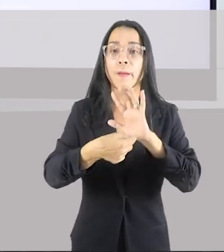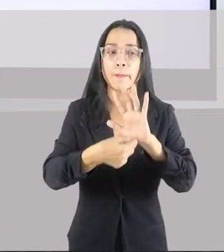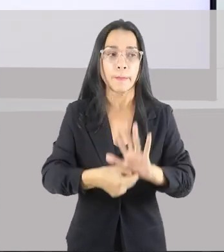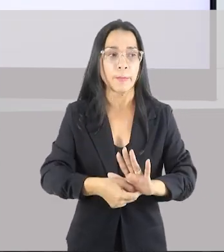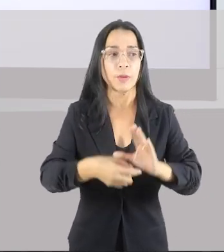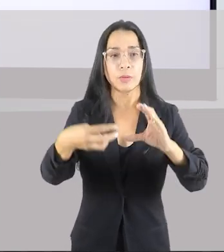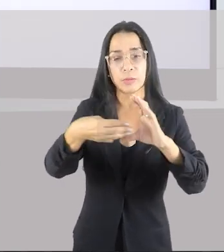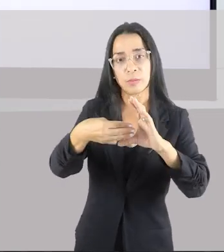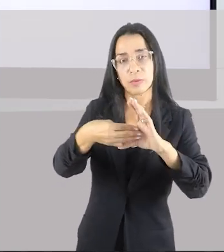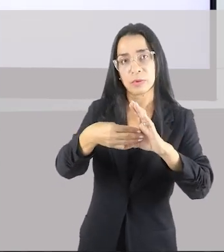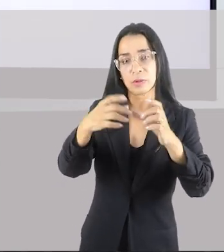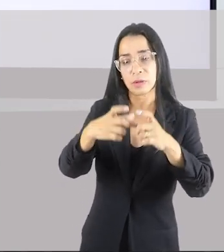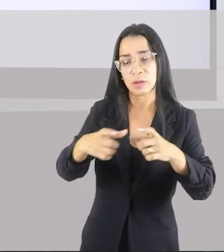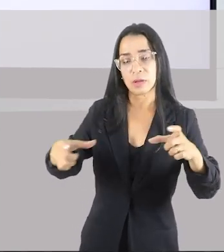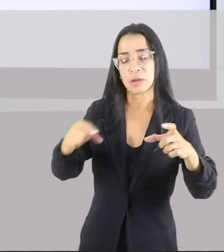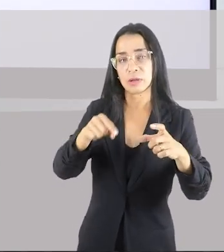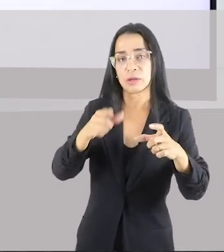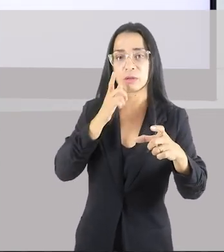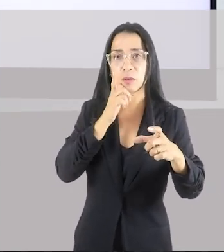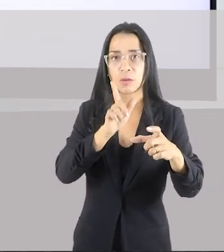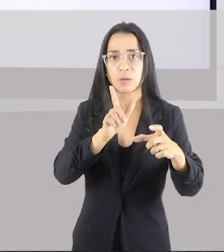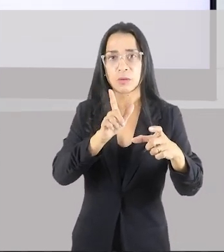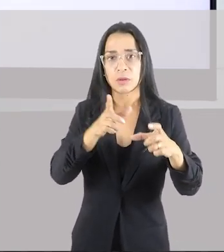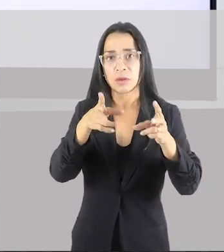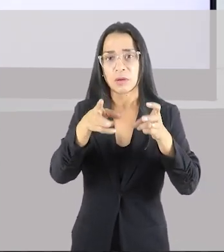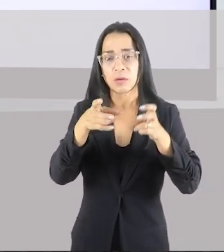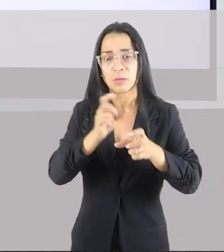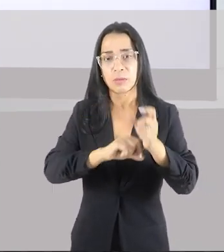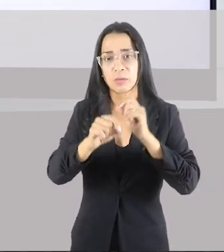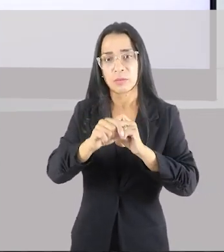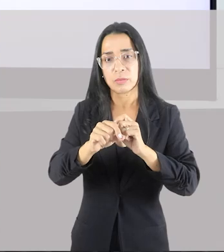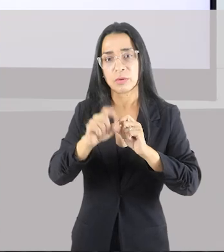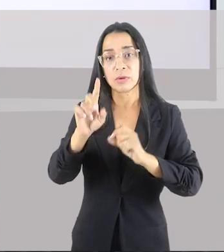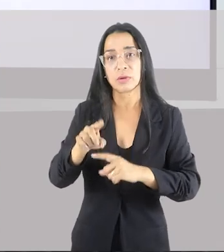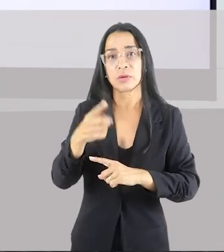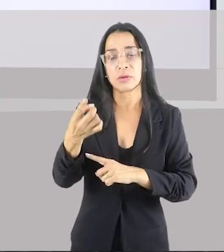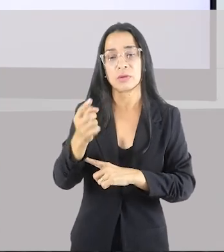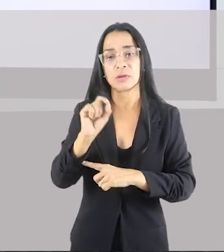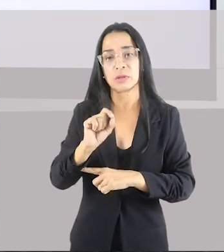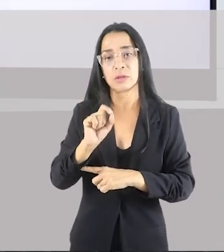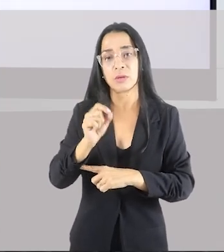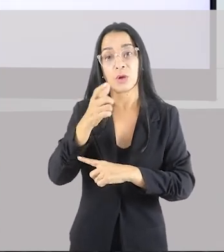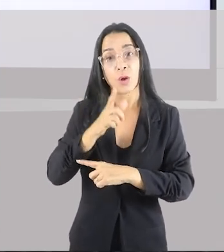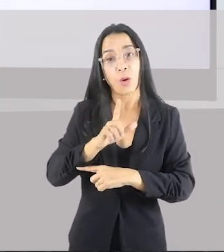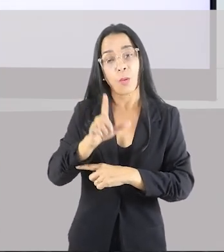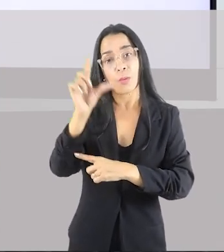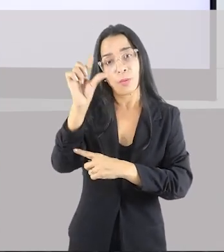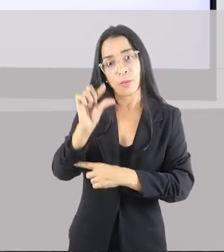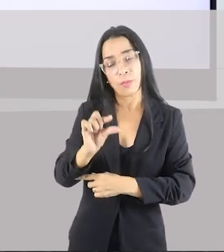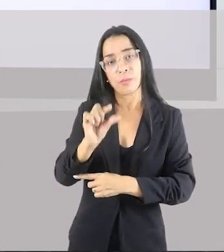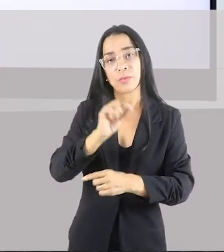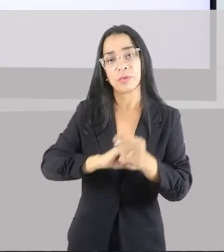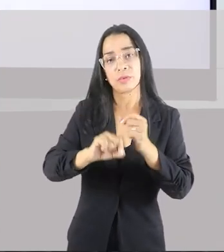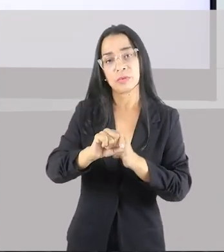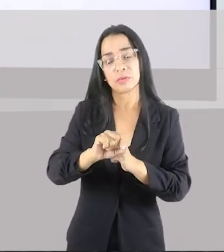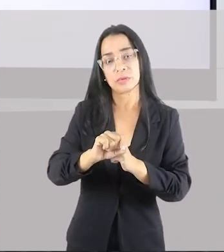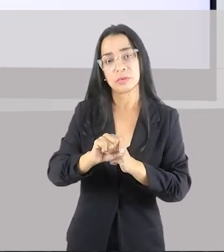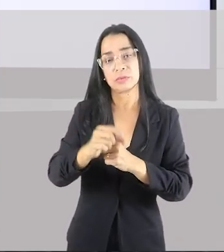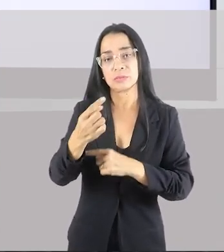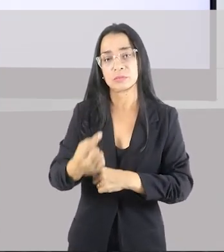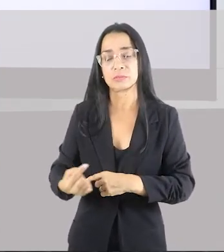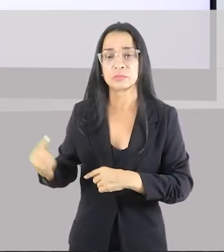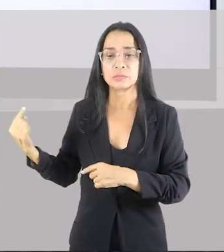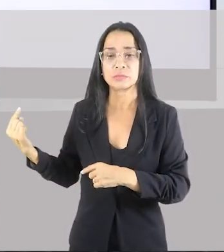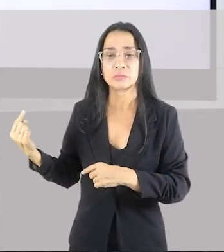célula grande, você consegue observar? E ao lado dessa célula grande, outras menorzinhas, né? Outras